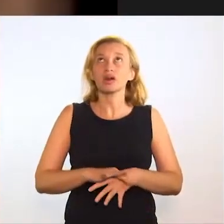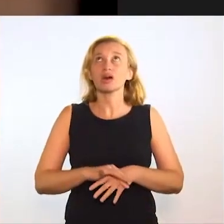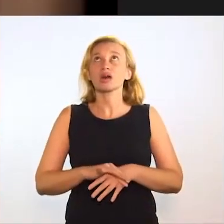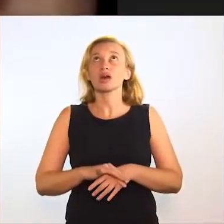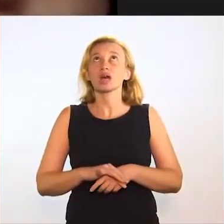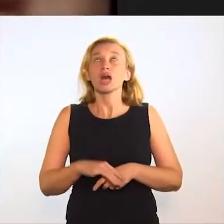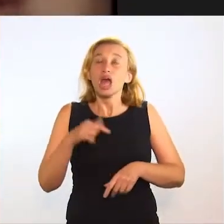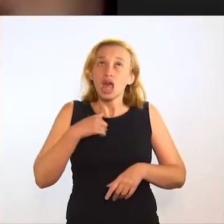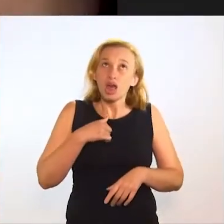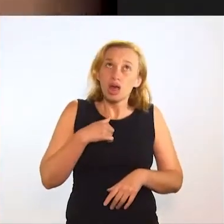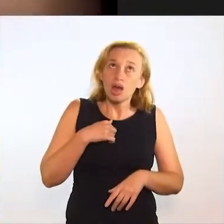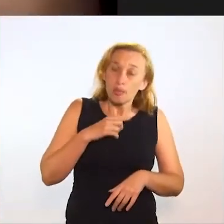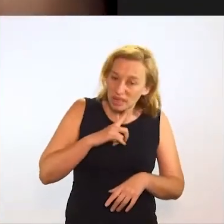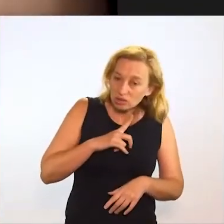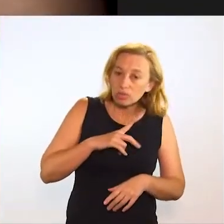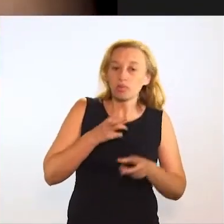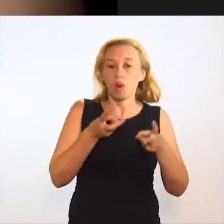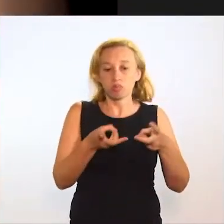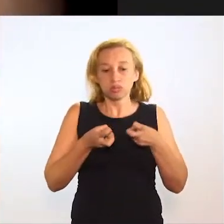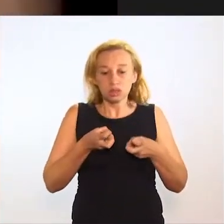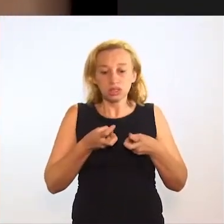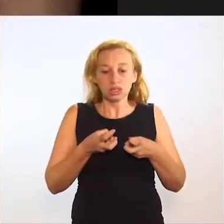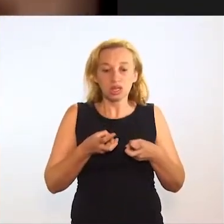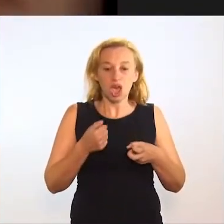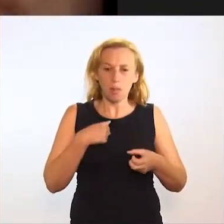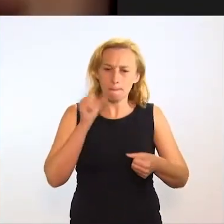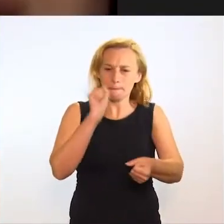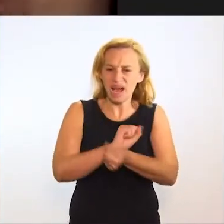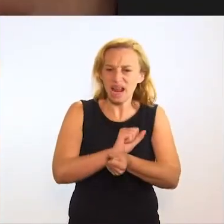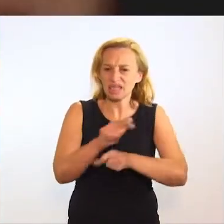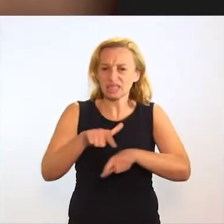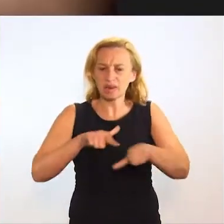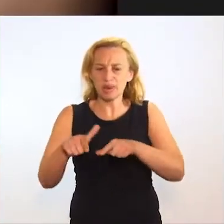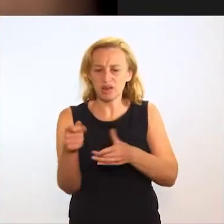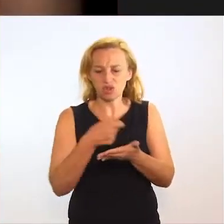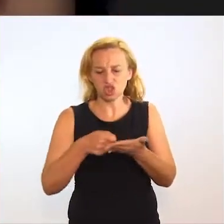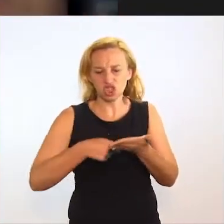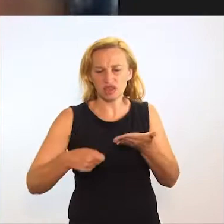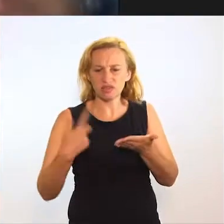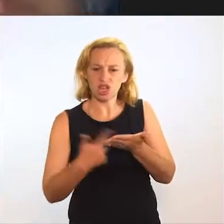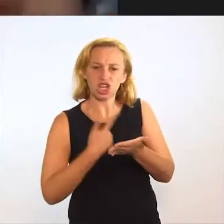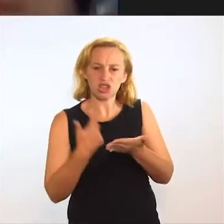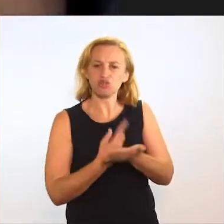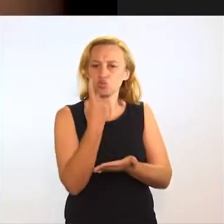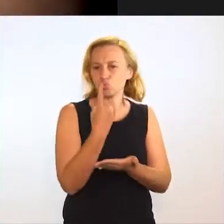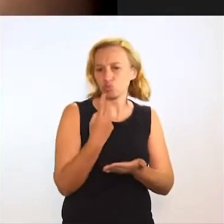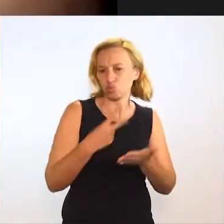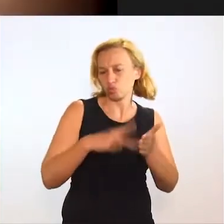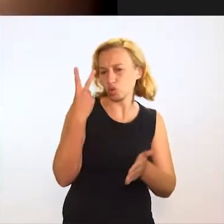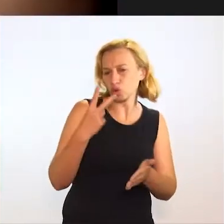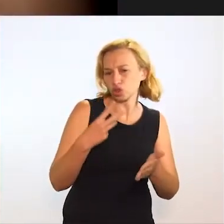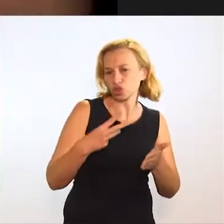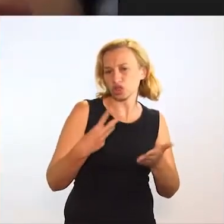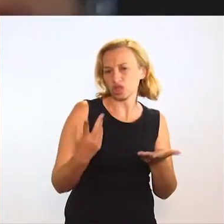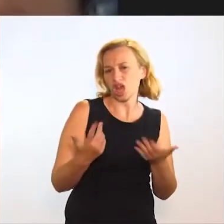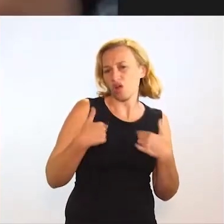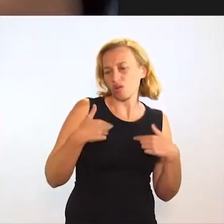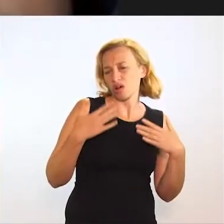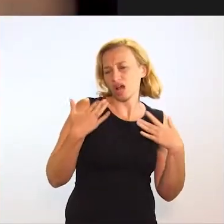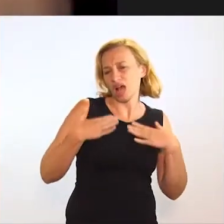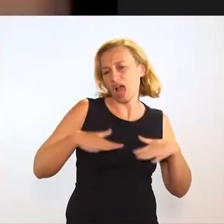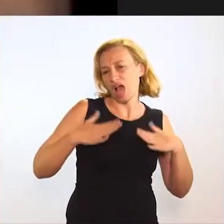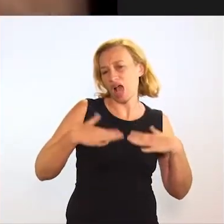pandemia, eu particularmente pensei, eu vou parar de trabalhar, eu vou escrever um livro, 2 livros, vou